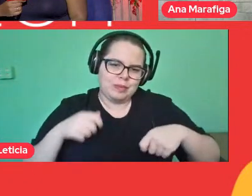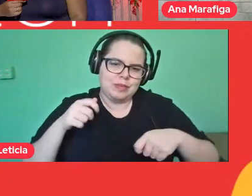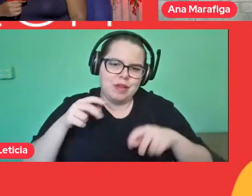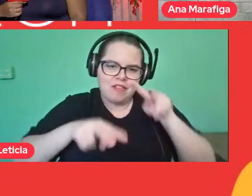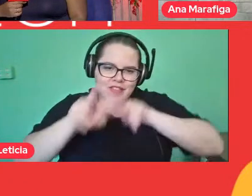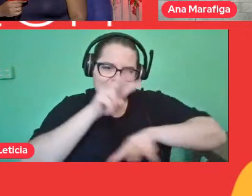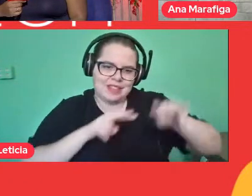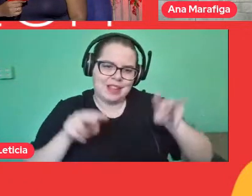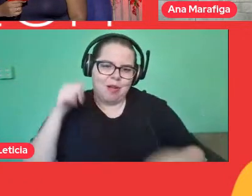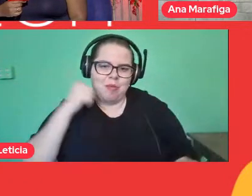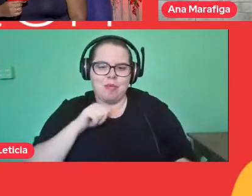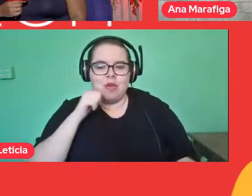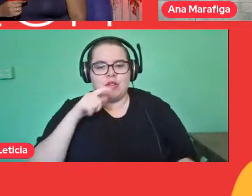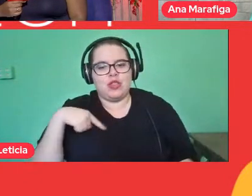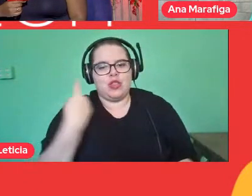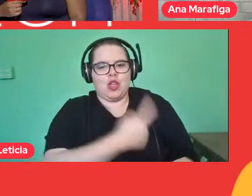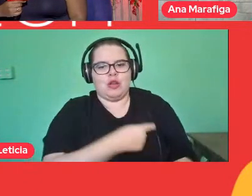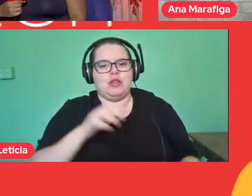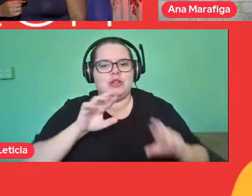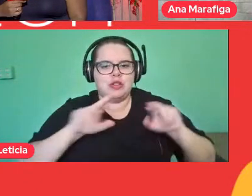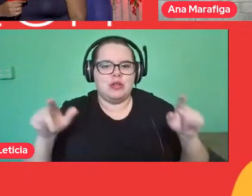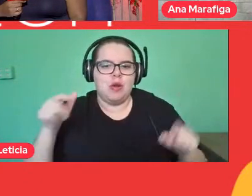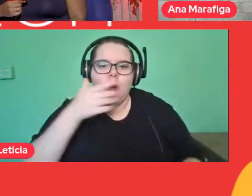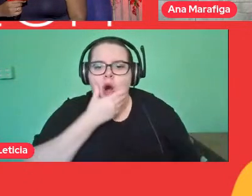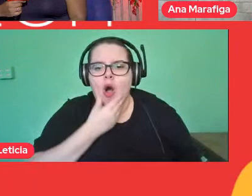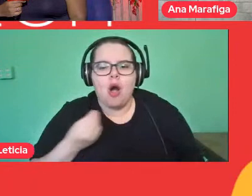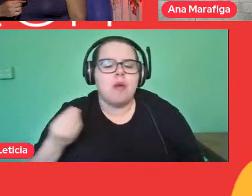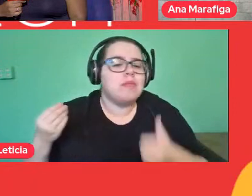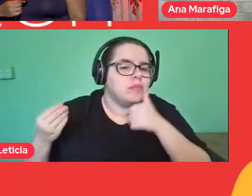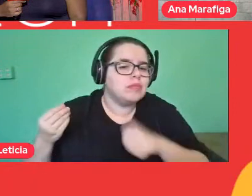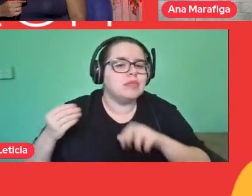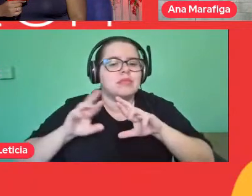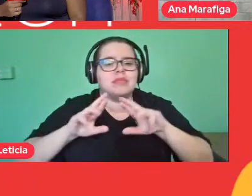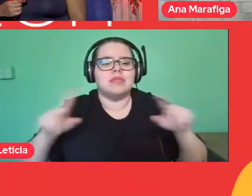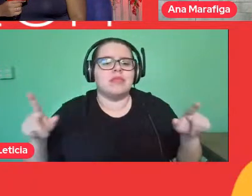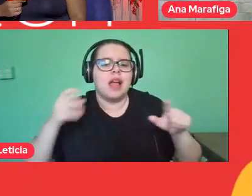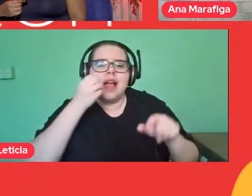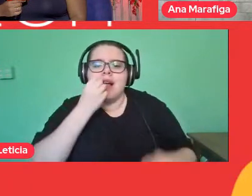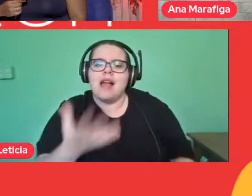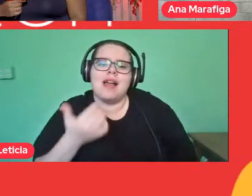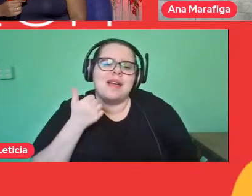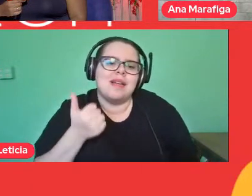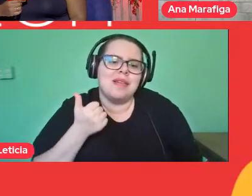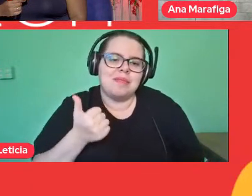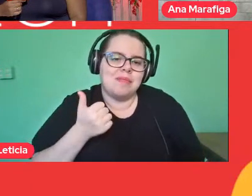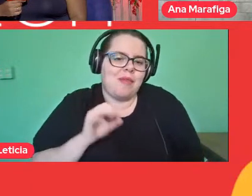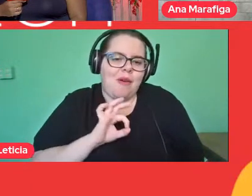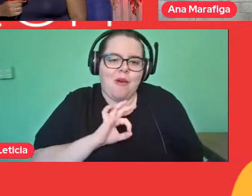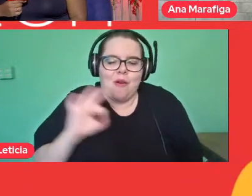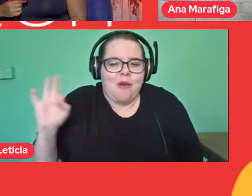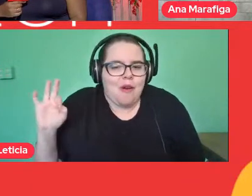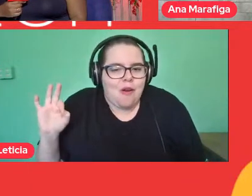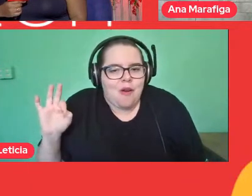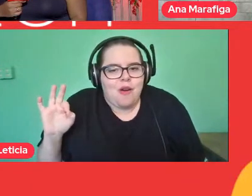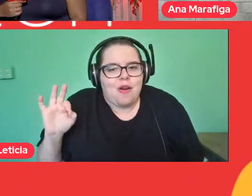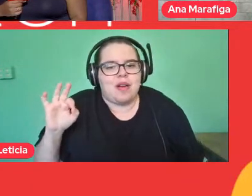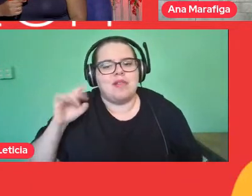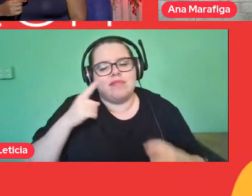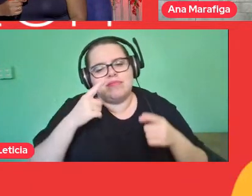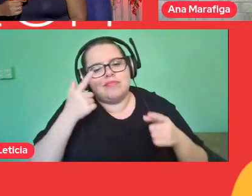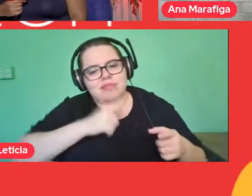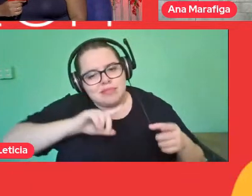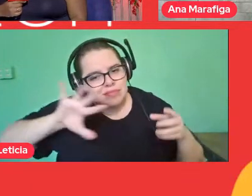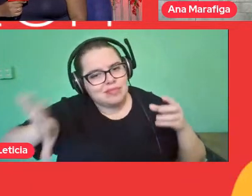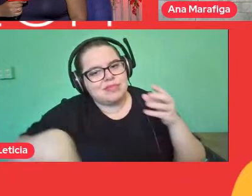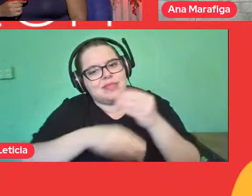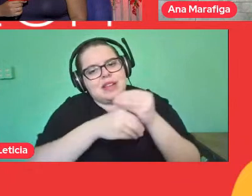vista. Nós somos diferentes, homens e mulheres são diferentes, isso é bom, isso é ótimo. Poder complementar,